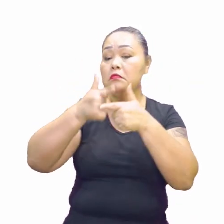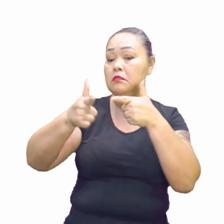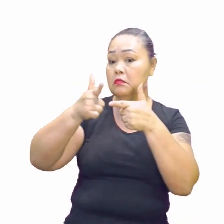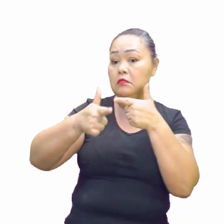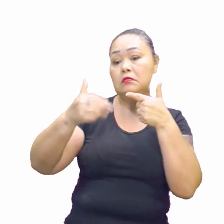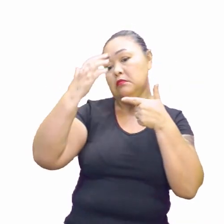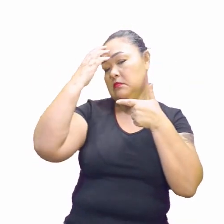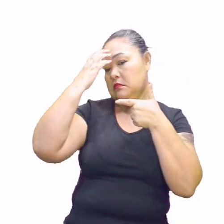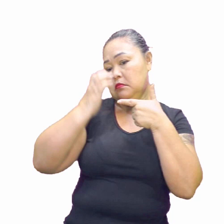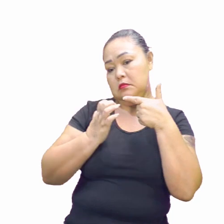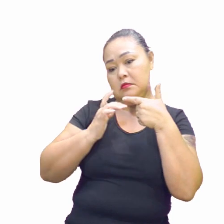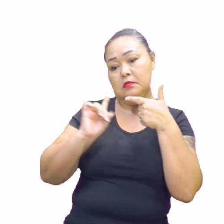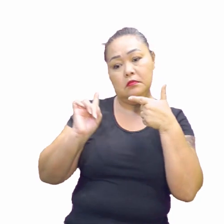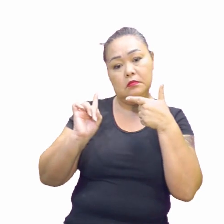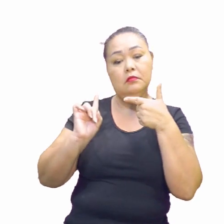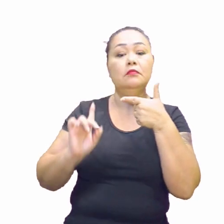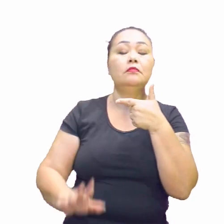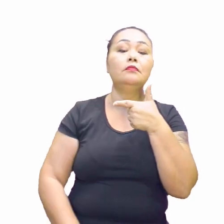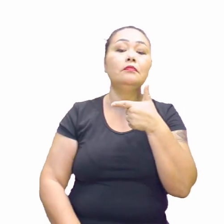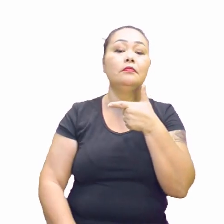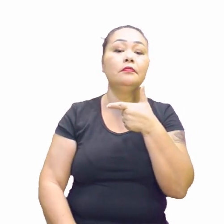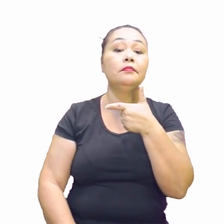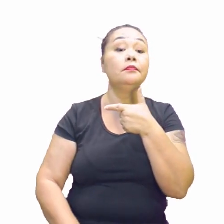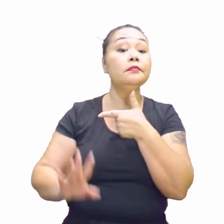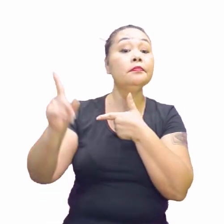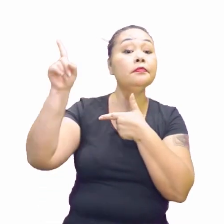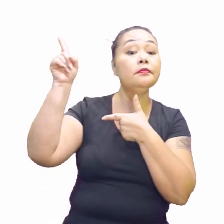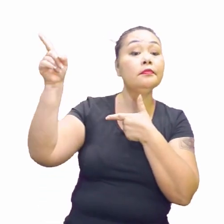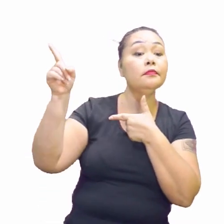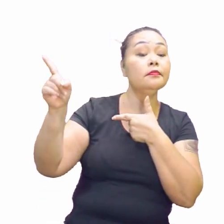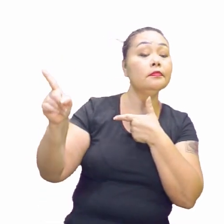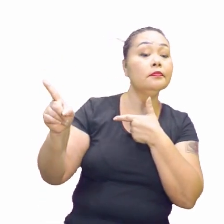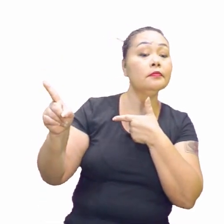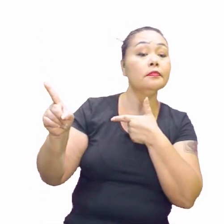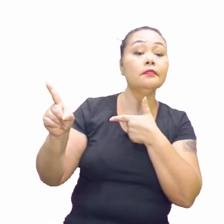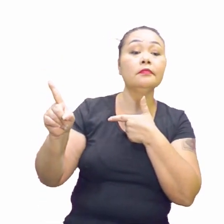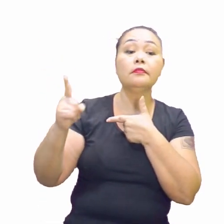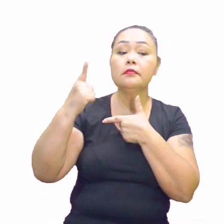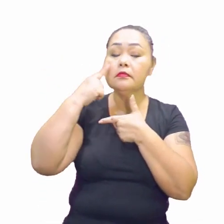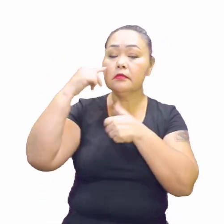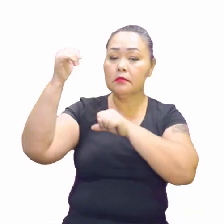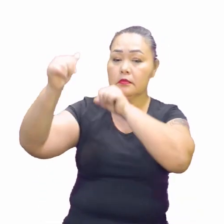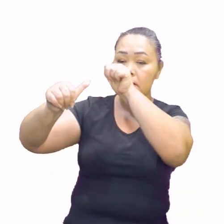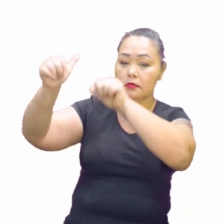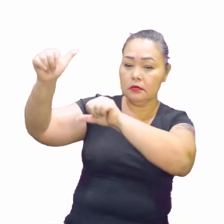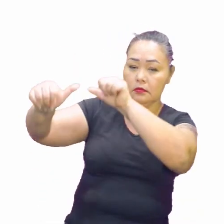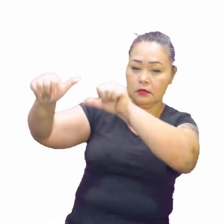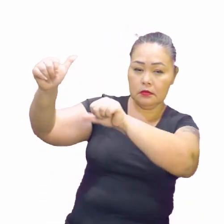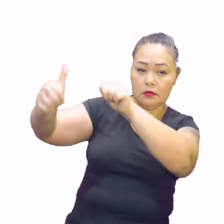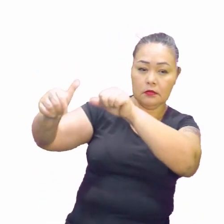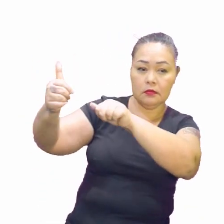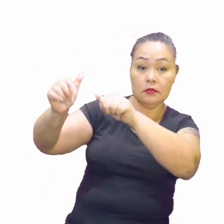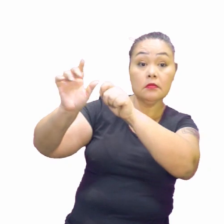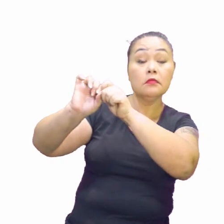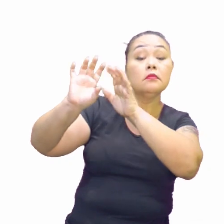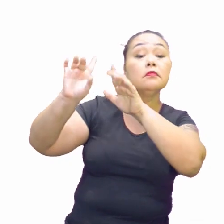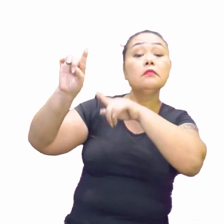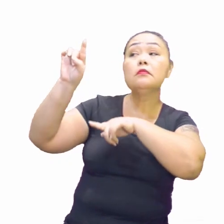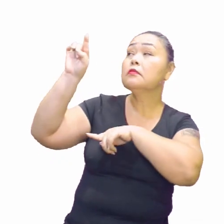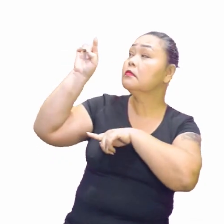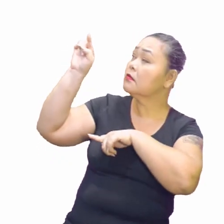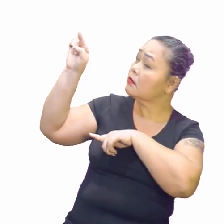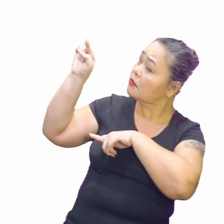de problemas graves. Então, você vai dar uma analisada em